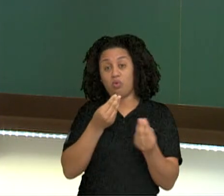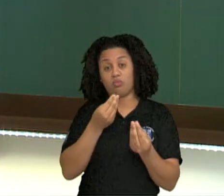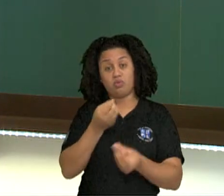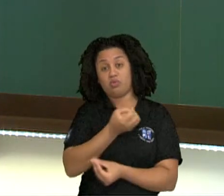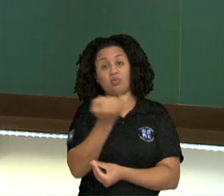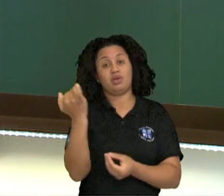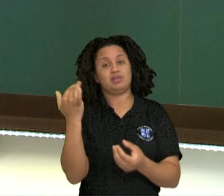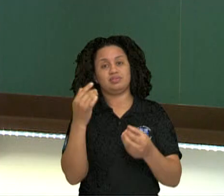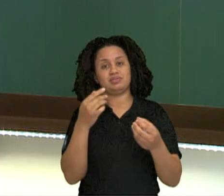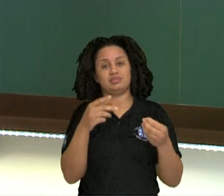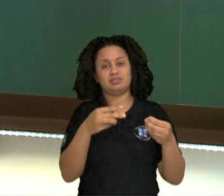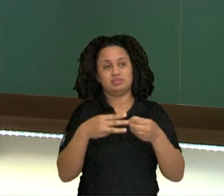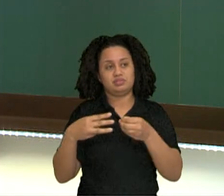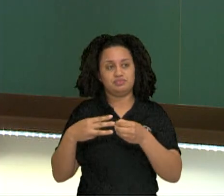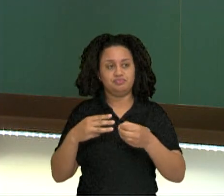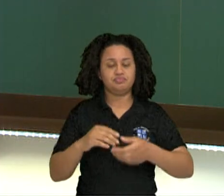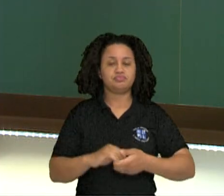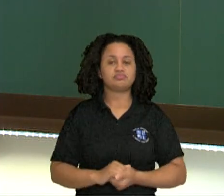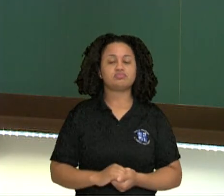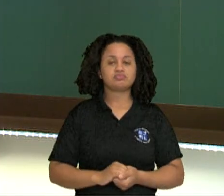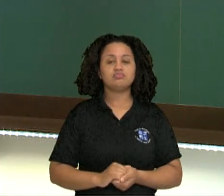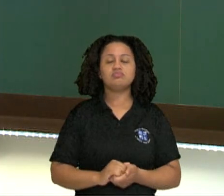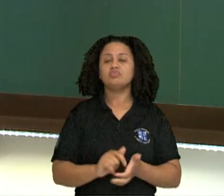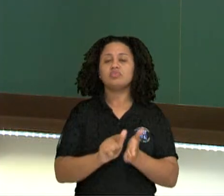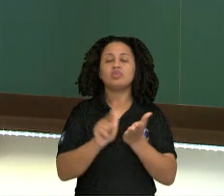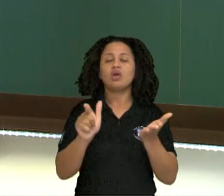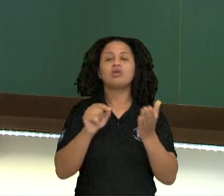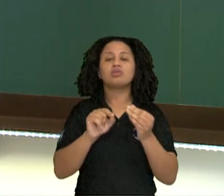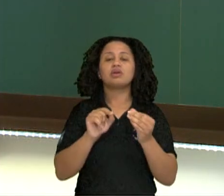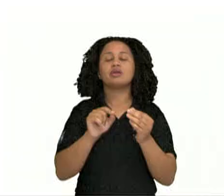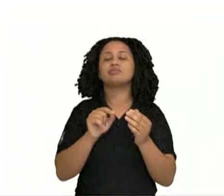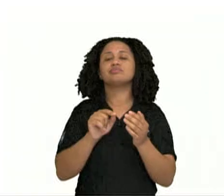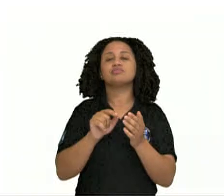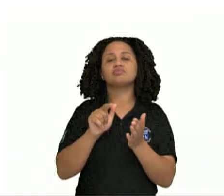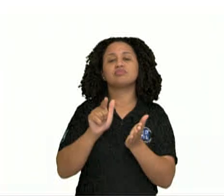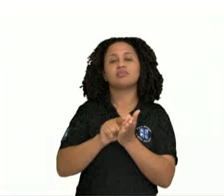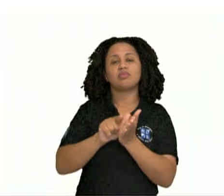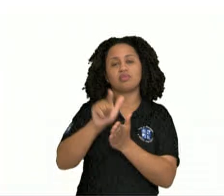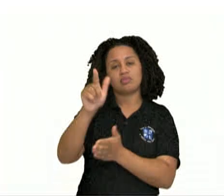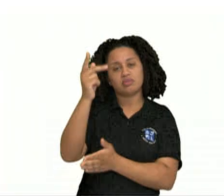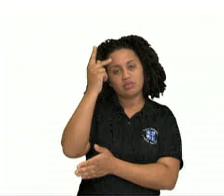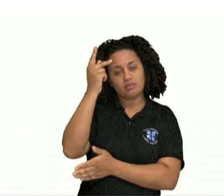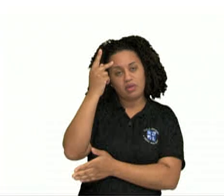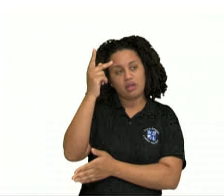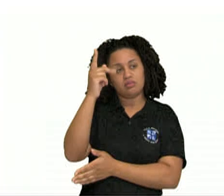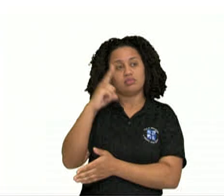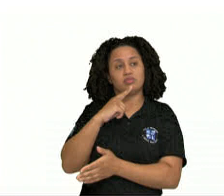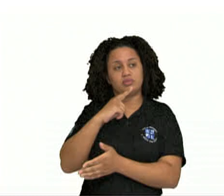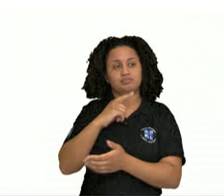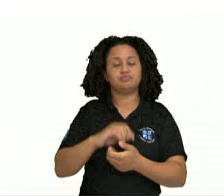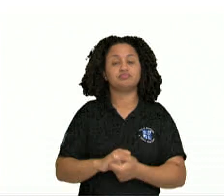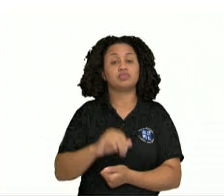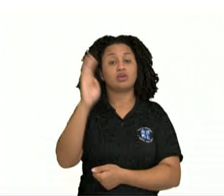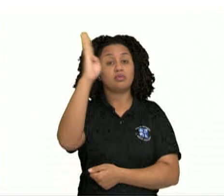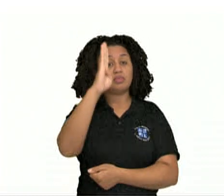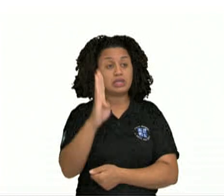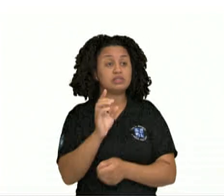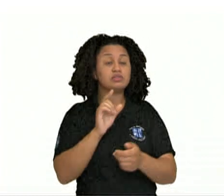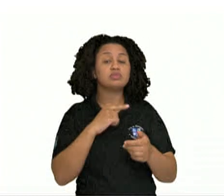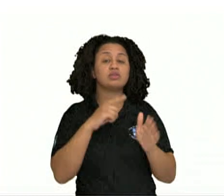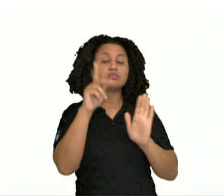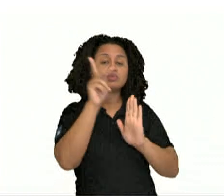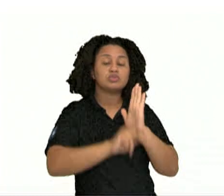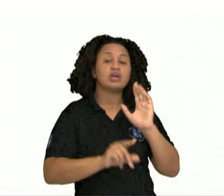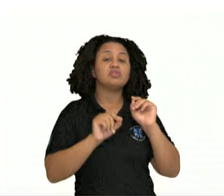uma matéria da Folha de São Paulo para você gente bem interessante também o Brasil entre o que quero uma piada todas as